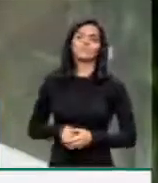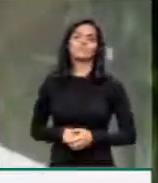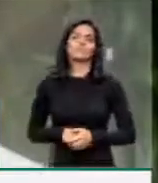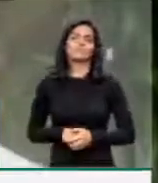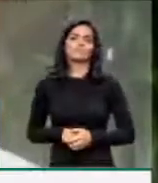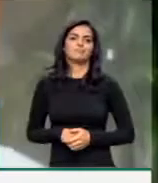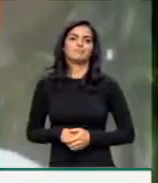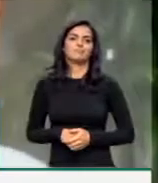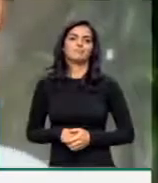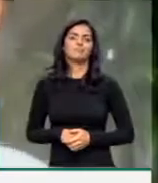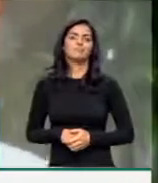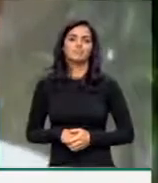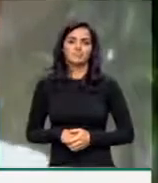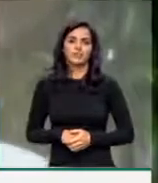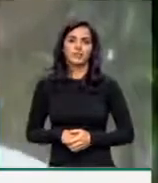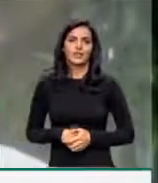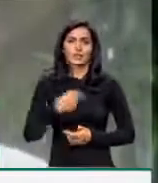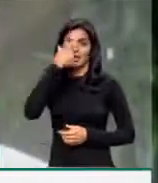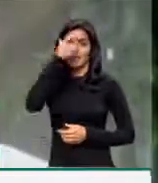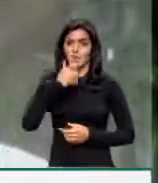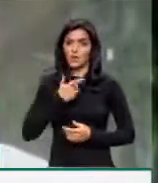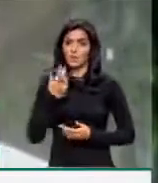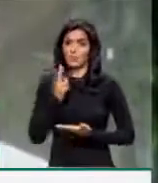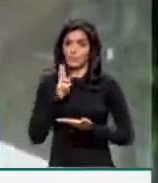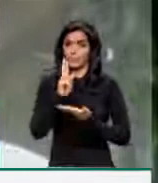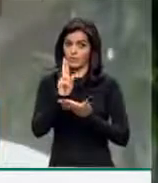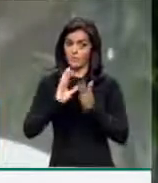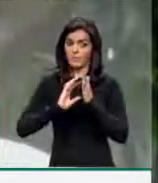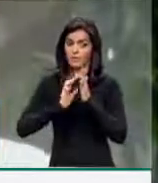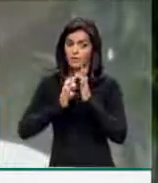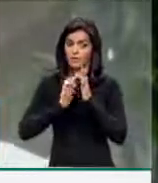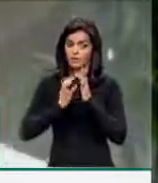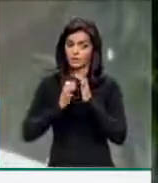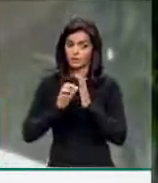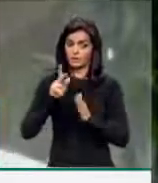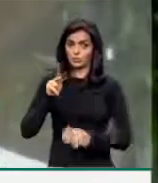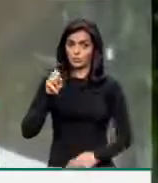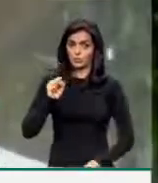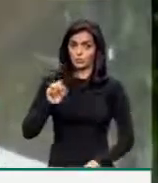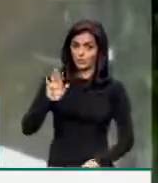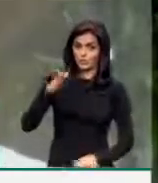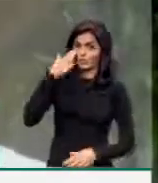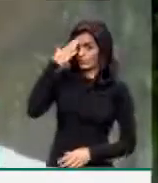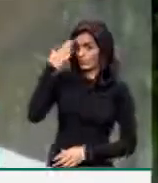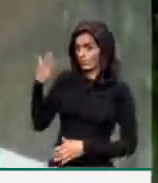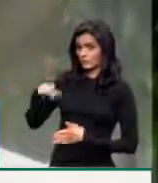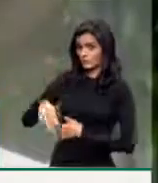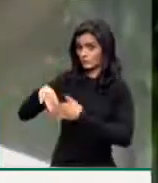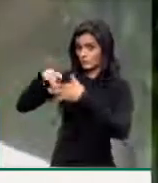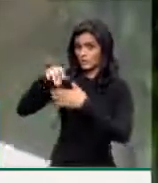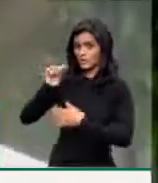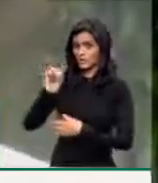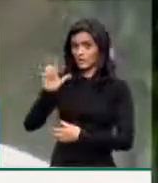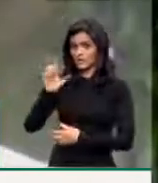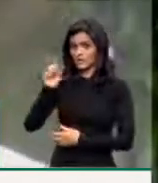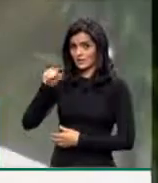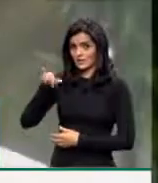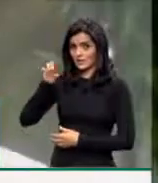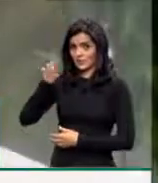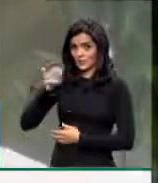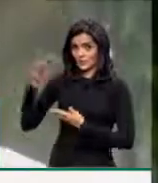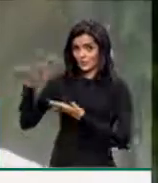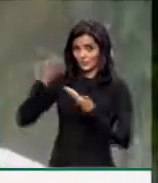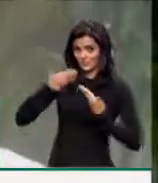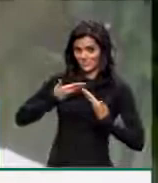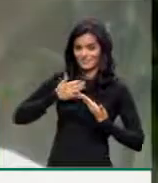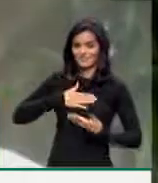muito claro, e aqui falando em nome do meu partido, agradecendo a deferência do líder Alessandro Molon, é